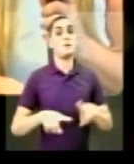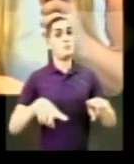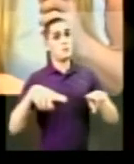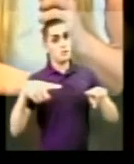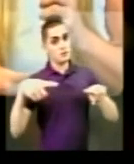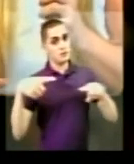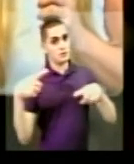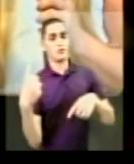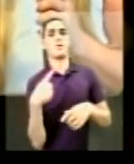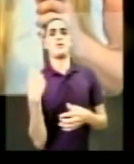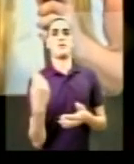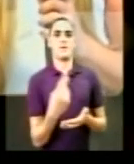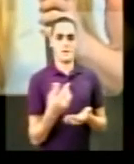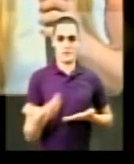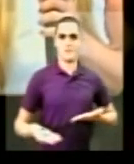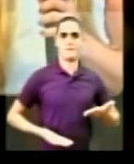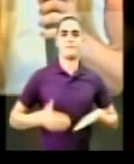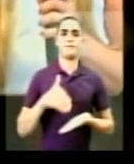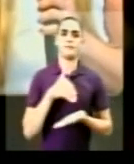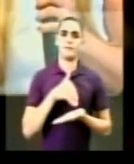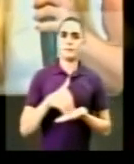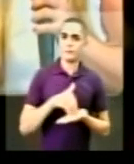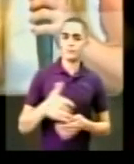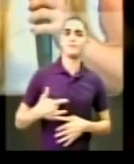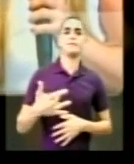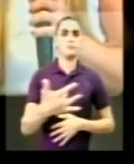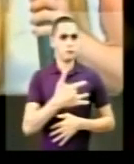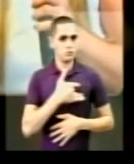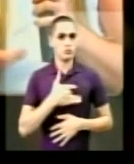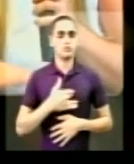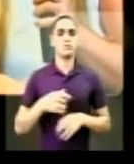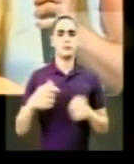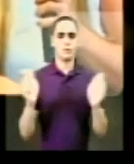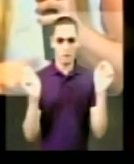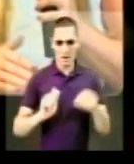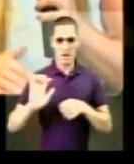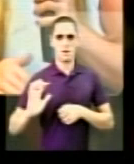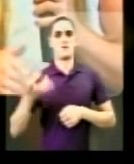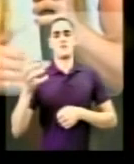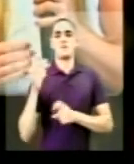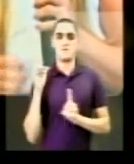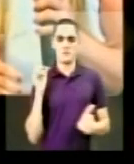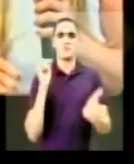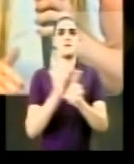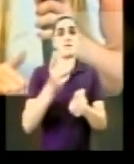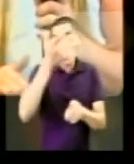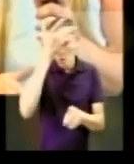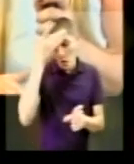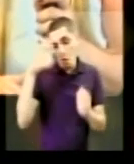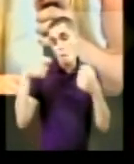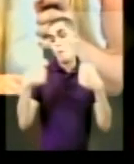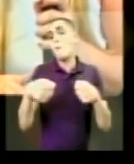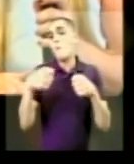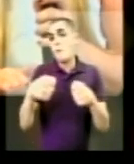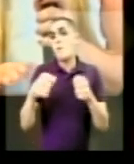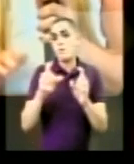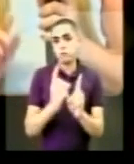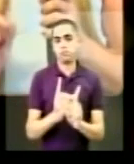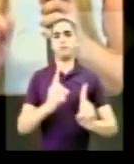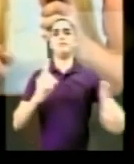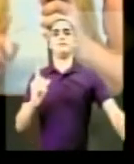que adequar e ter uma capacidade de resolver e atender essas pessoas, e as pessoas precisam colaborar aí com o